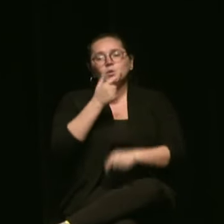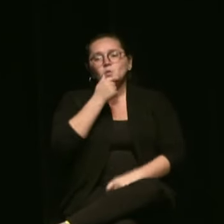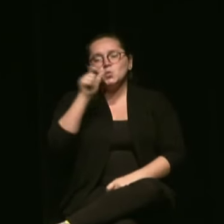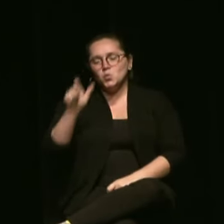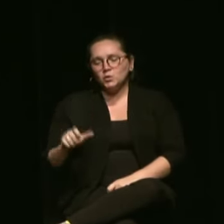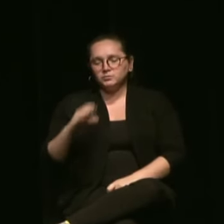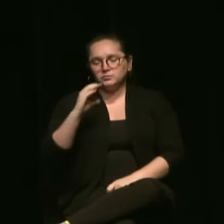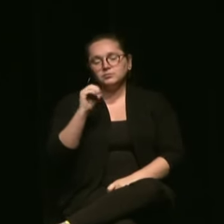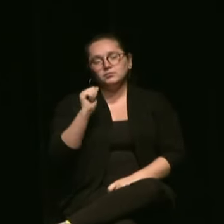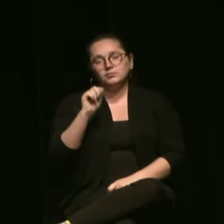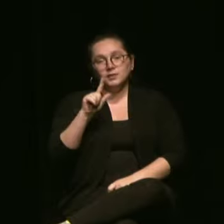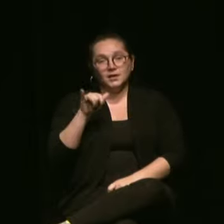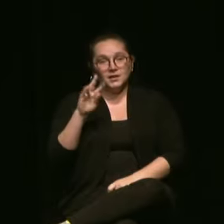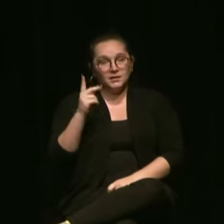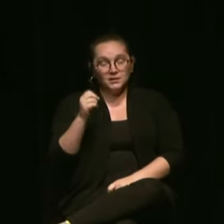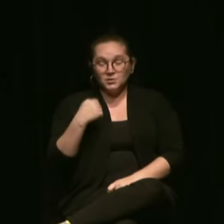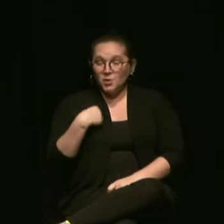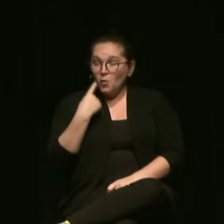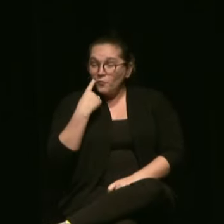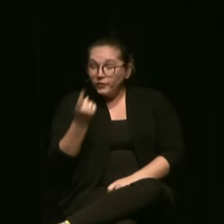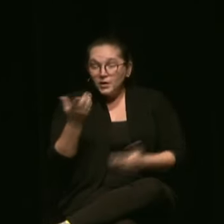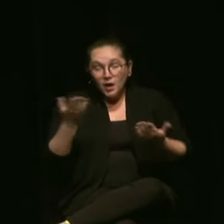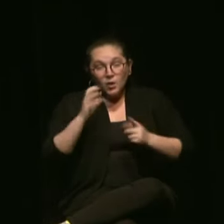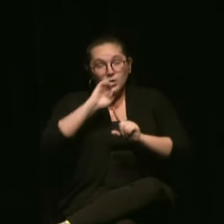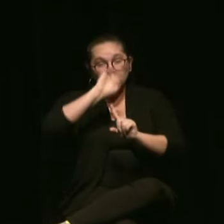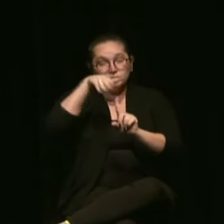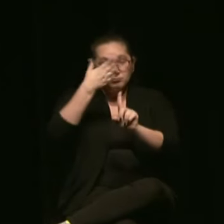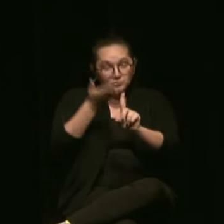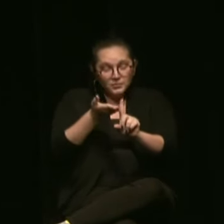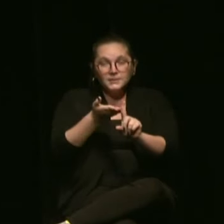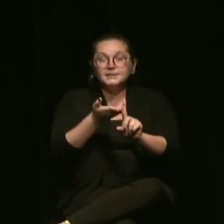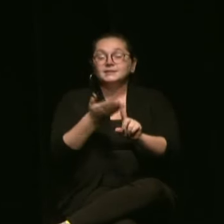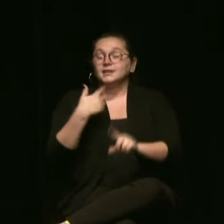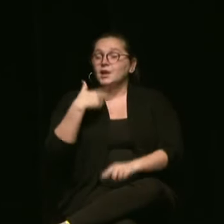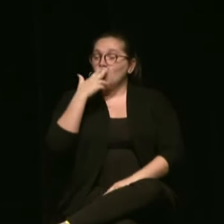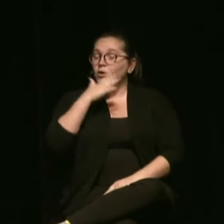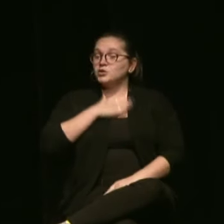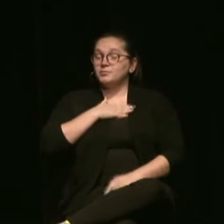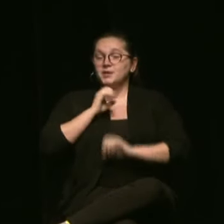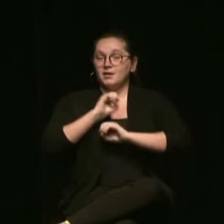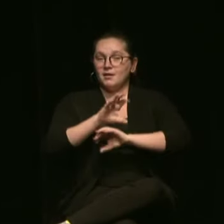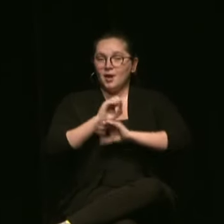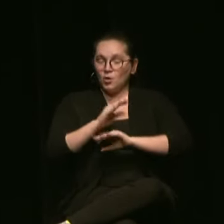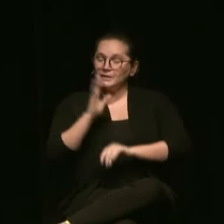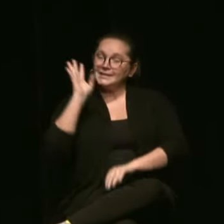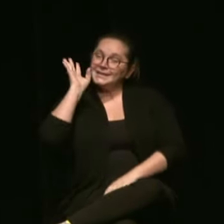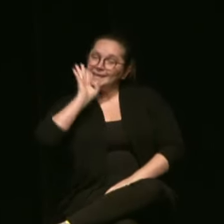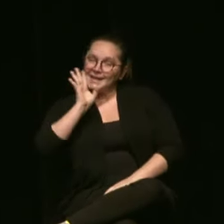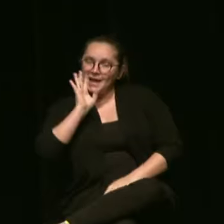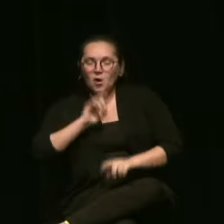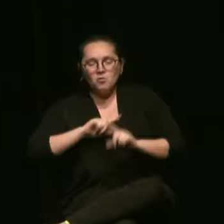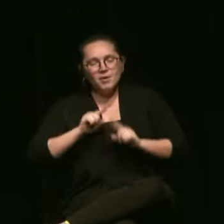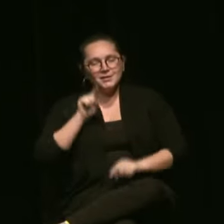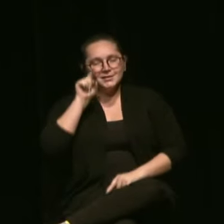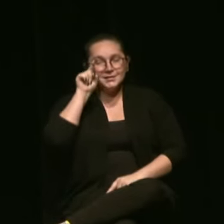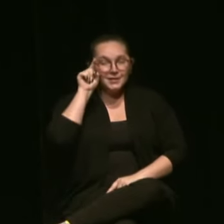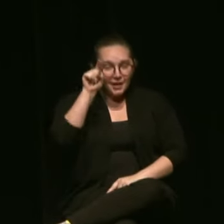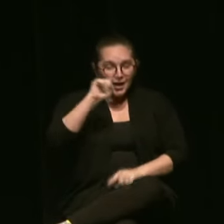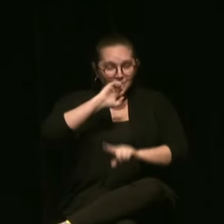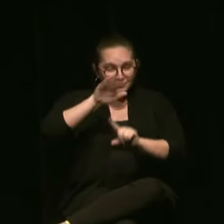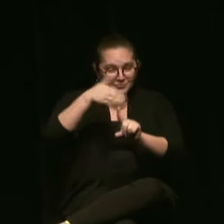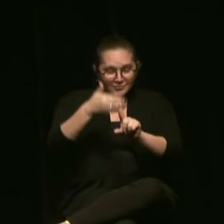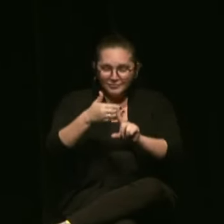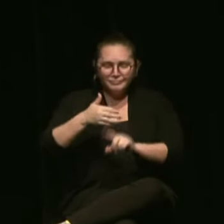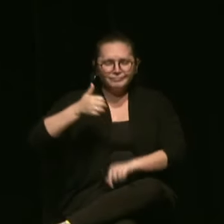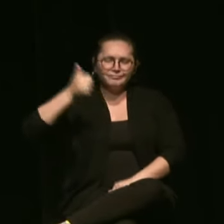Eu acabei de ver a exposição. Eu acho que a minha aula vai ser bacana, mas não tão bacana quanto a exposição, de